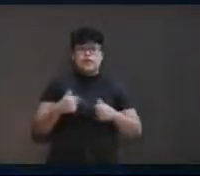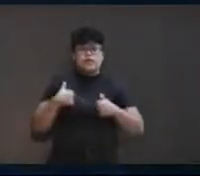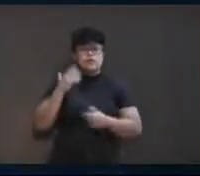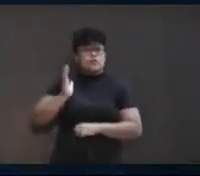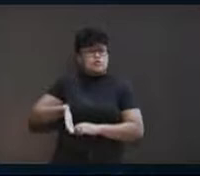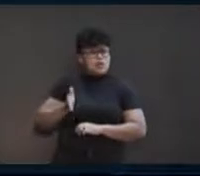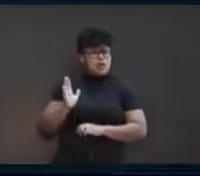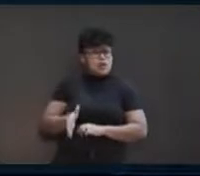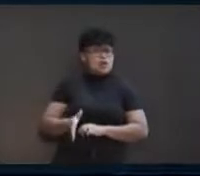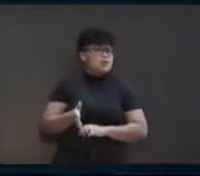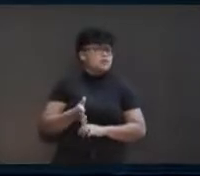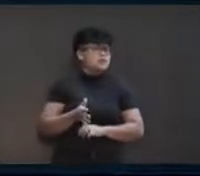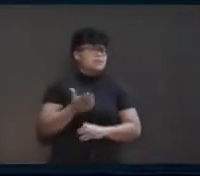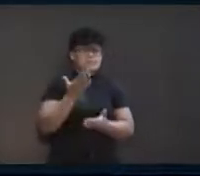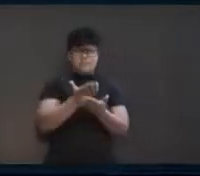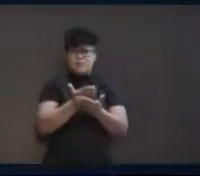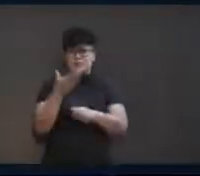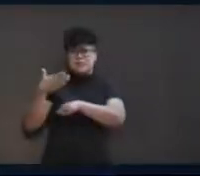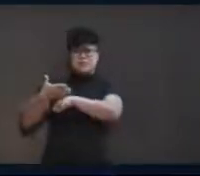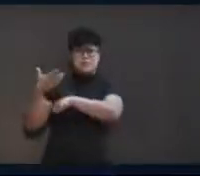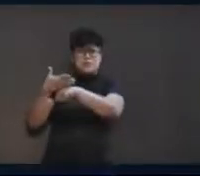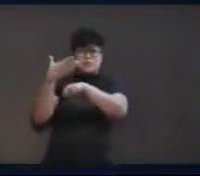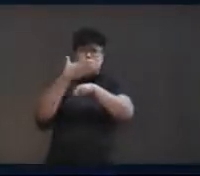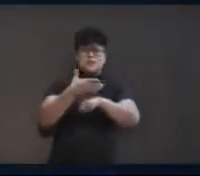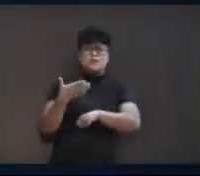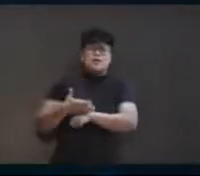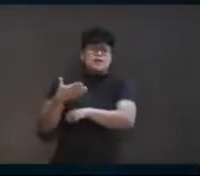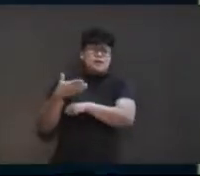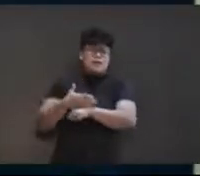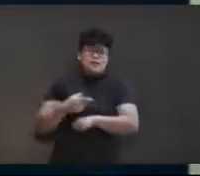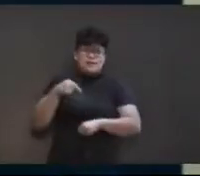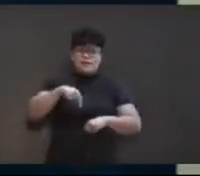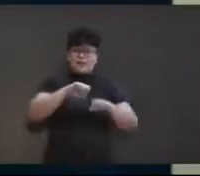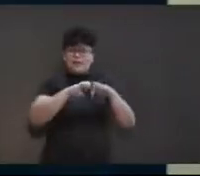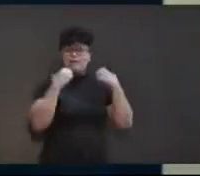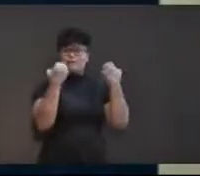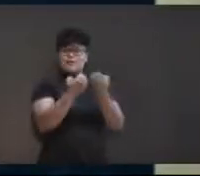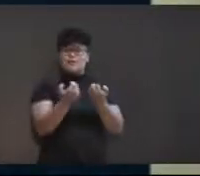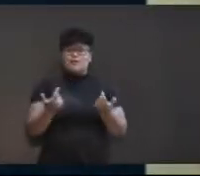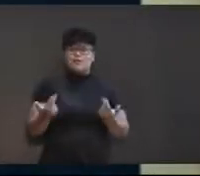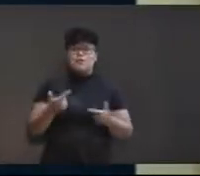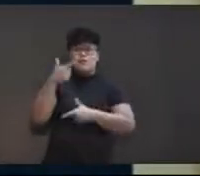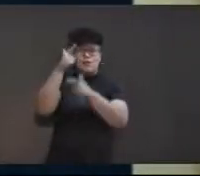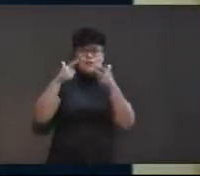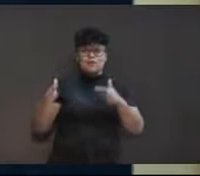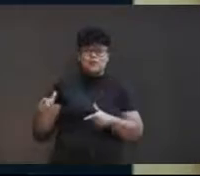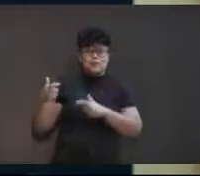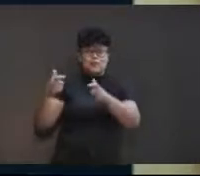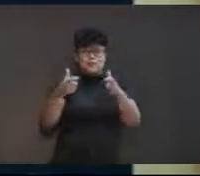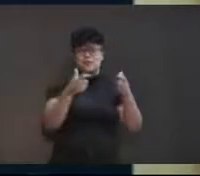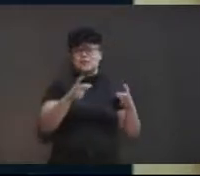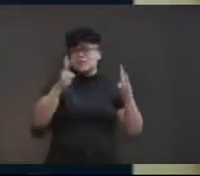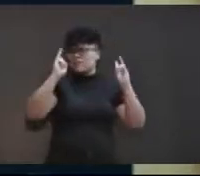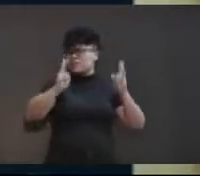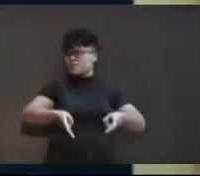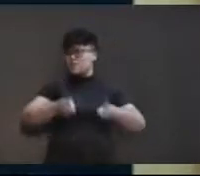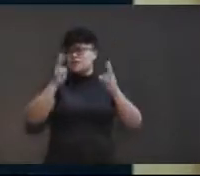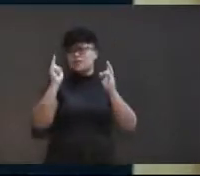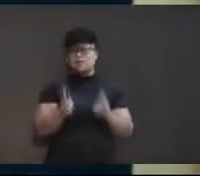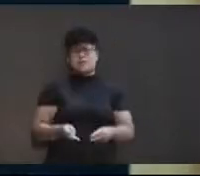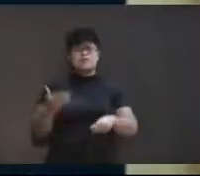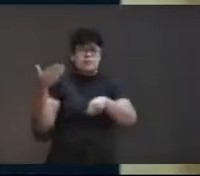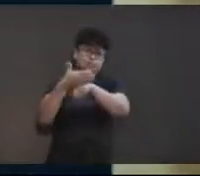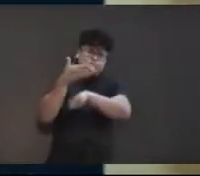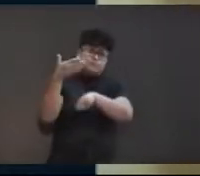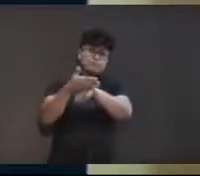estive em várias bienais no em Minas Gerais em Goiânia e sempre com a contribuição bastante diferente do